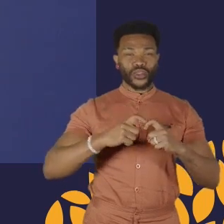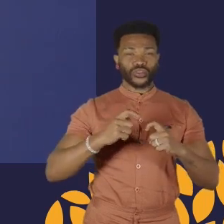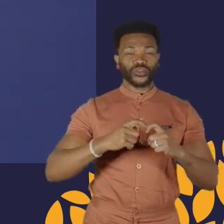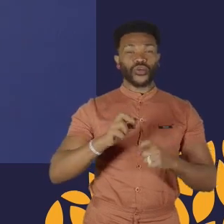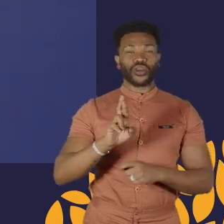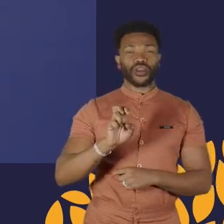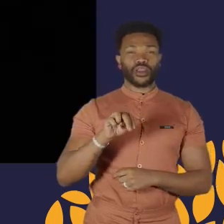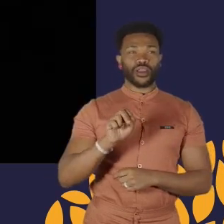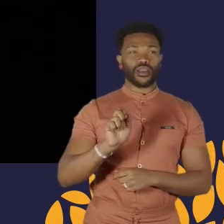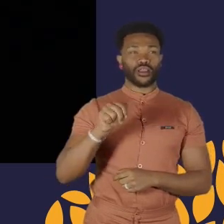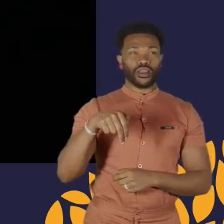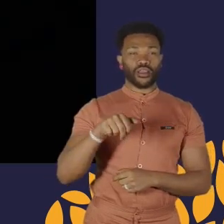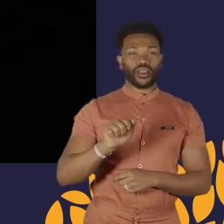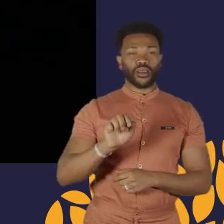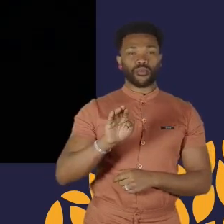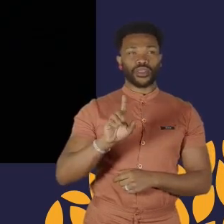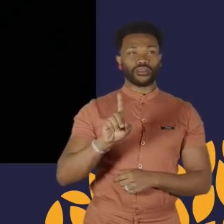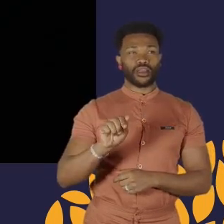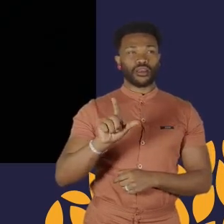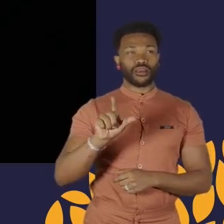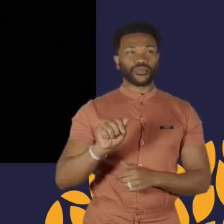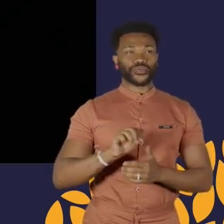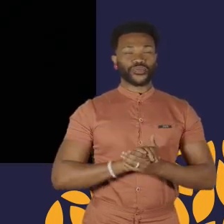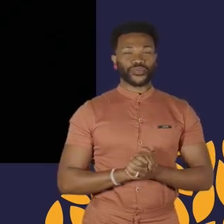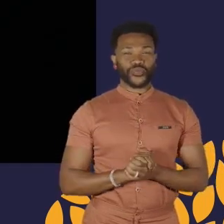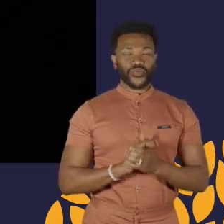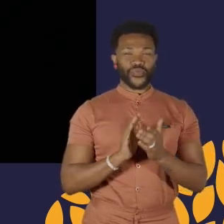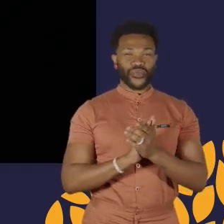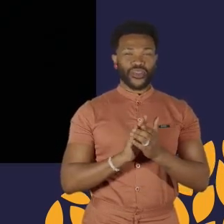Renan Abdallah. Por favor.